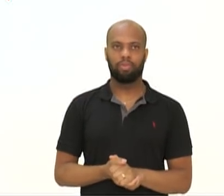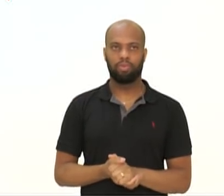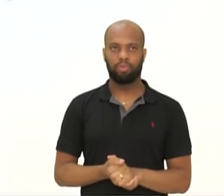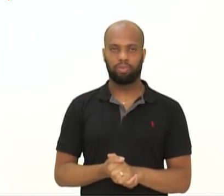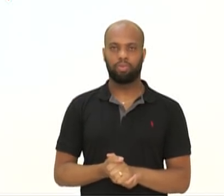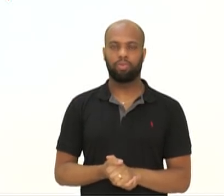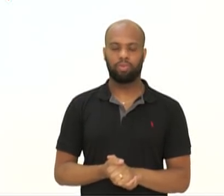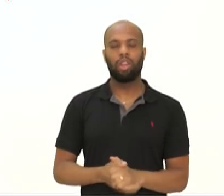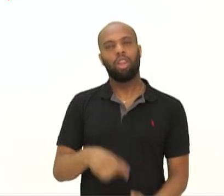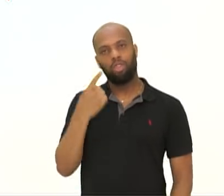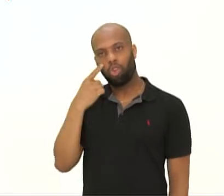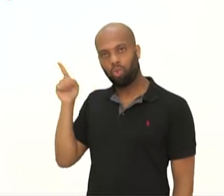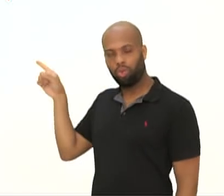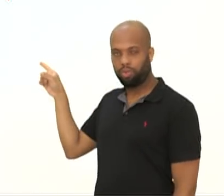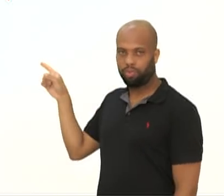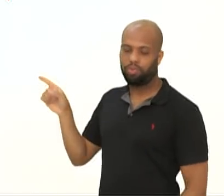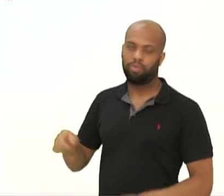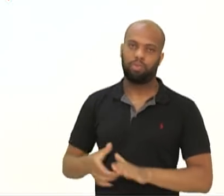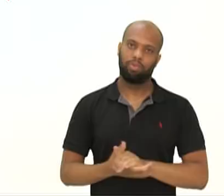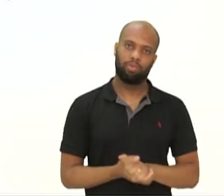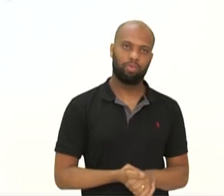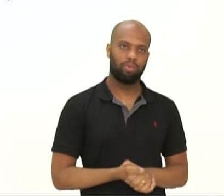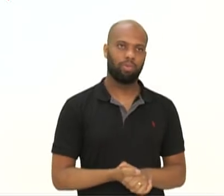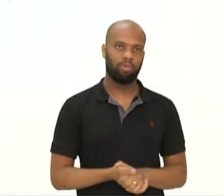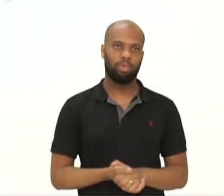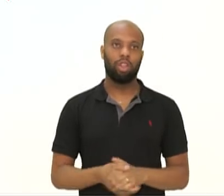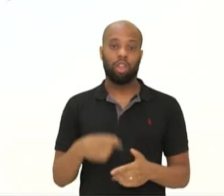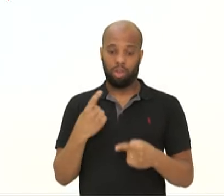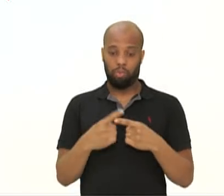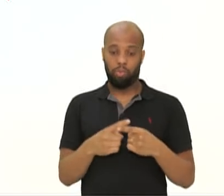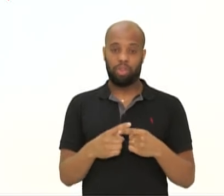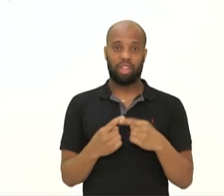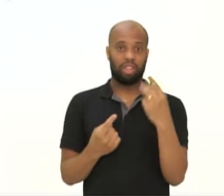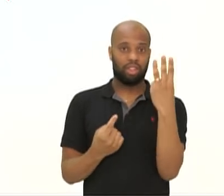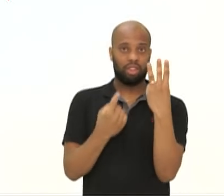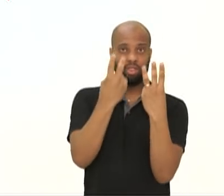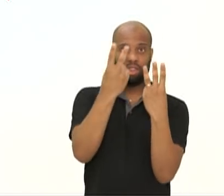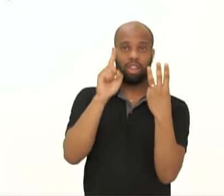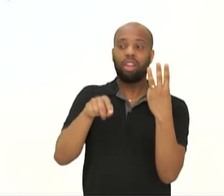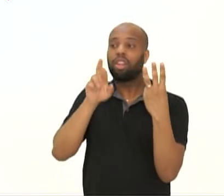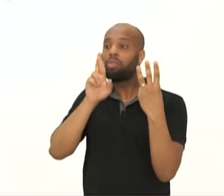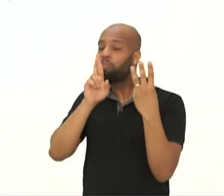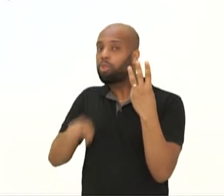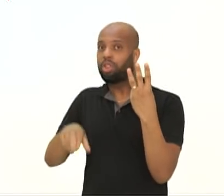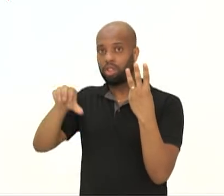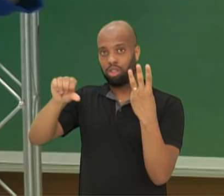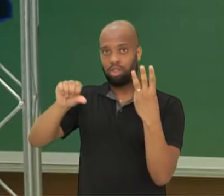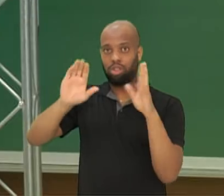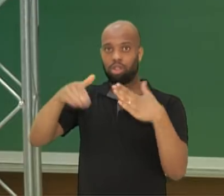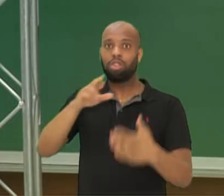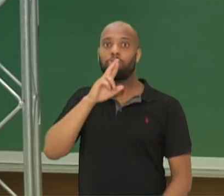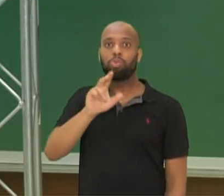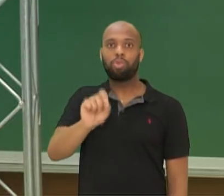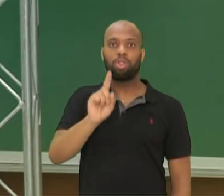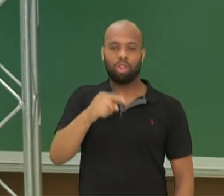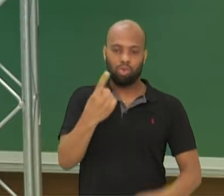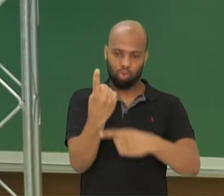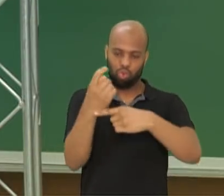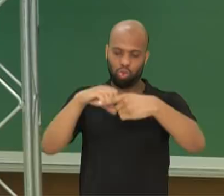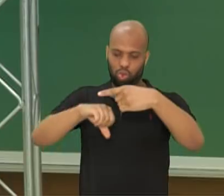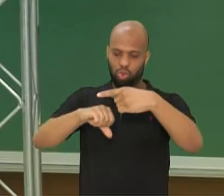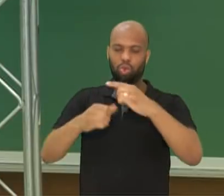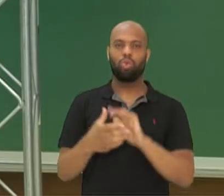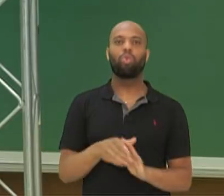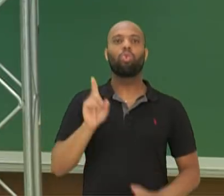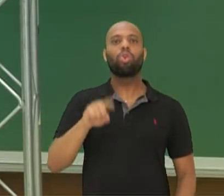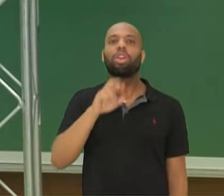3 ao quadrado no denominador, 3 ao quadrado são 9. Então, a resposta 1/9.